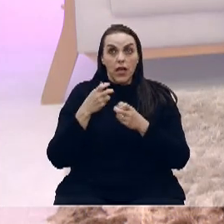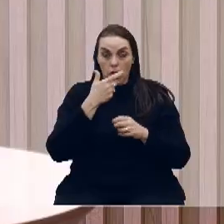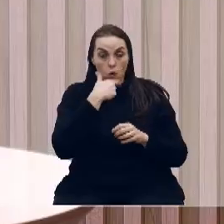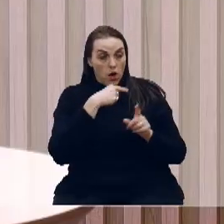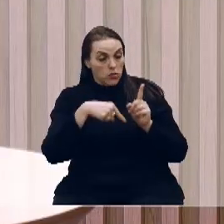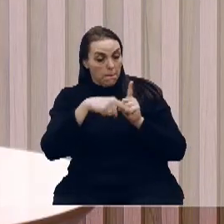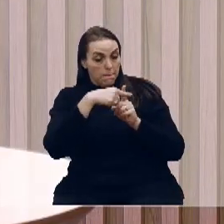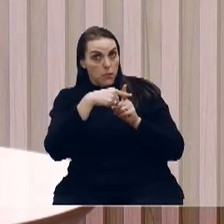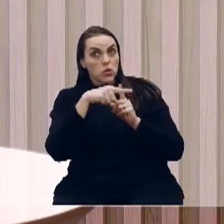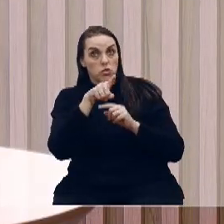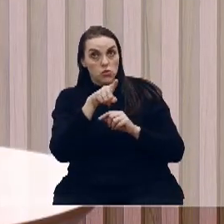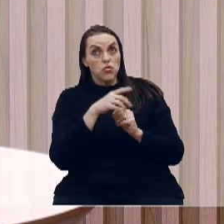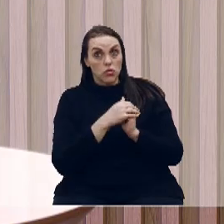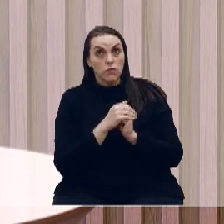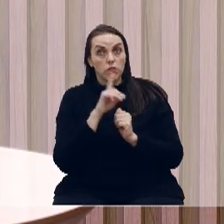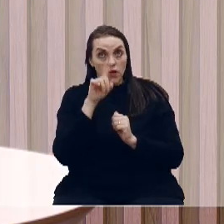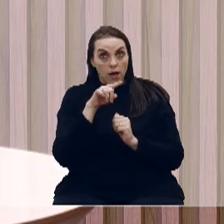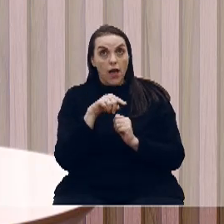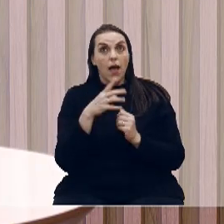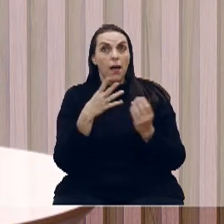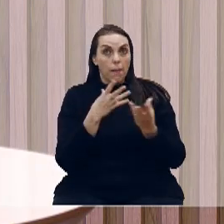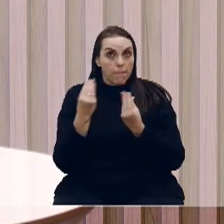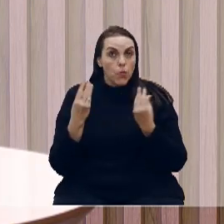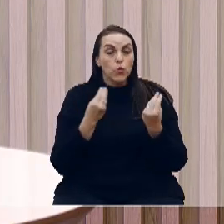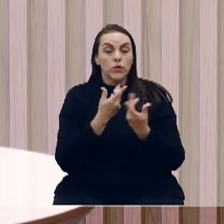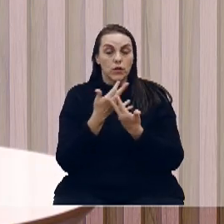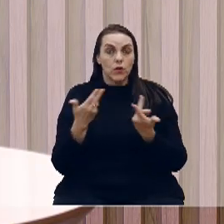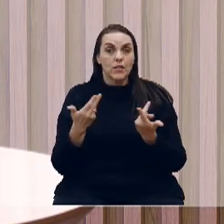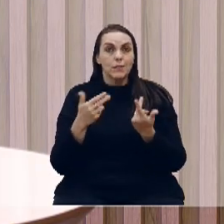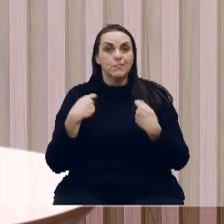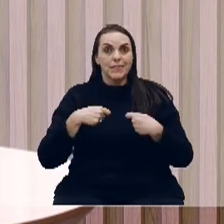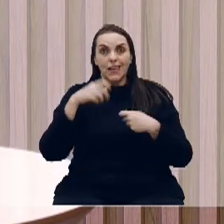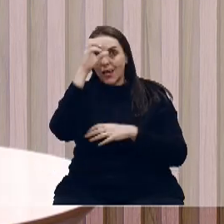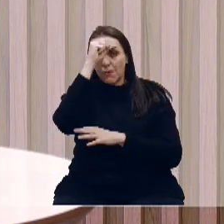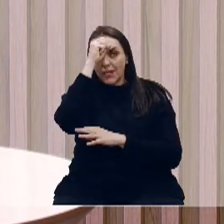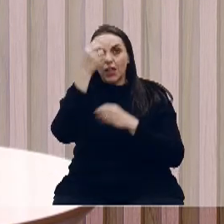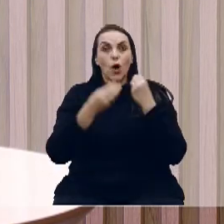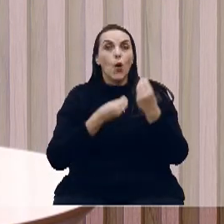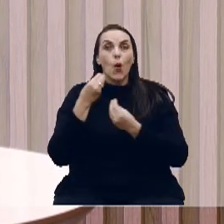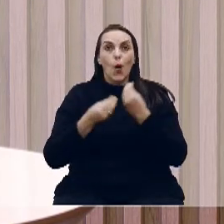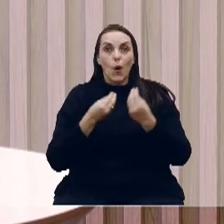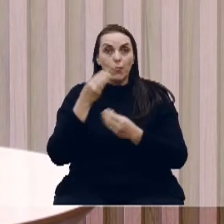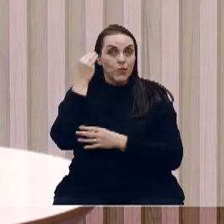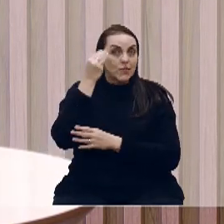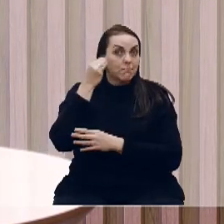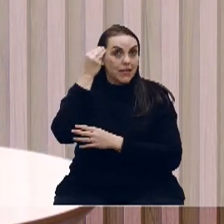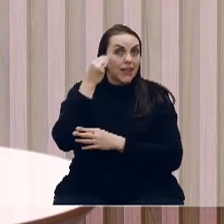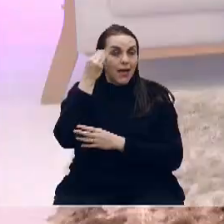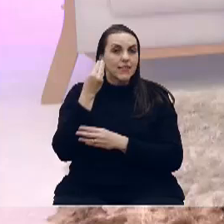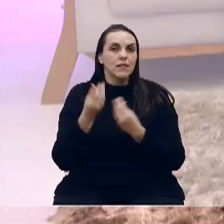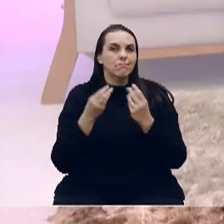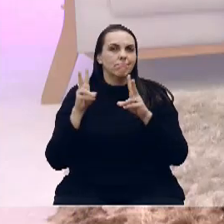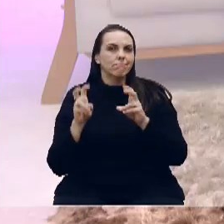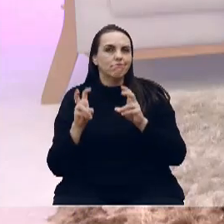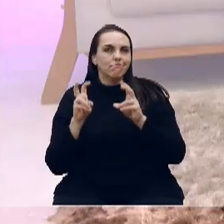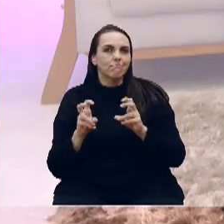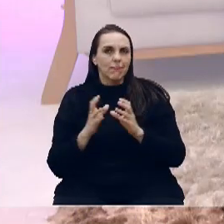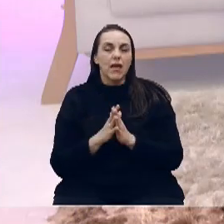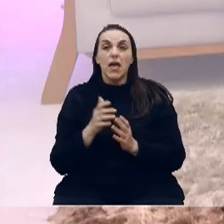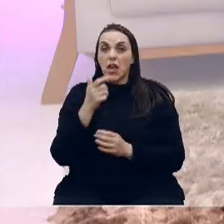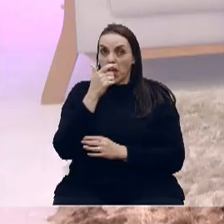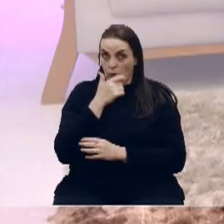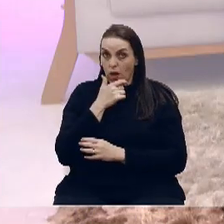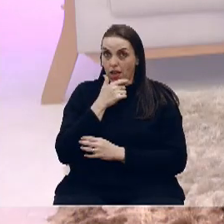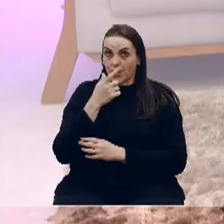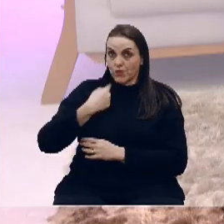lida bastante com homens, aprende a lidar com essa situação. A gente, na verdade, já pega mais experiência para sair daquela determinada situação. Eu acho assim que a gente se torna